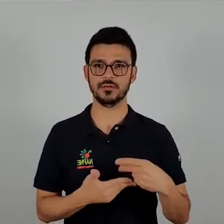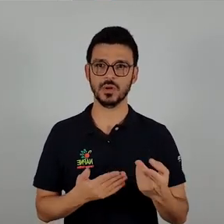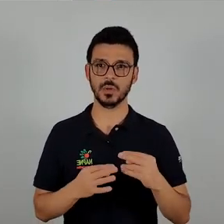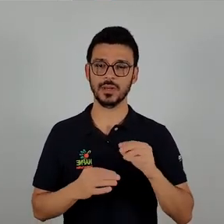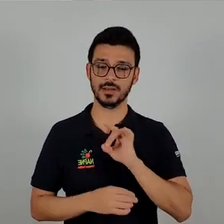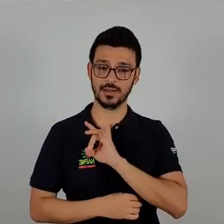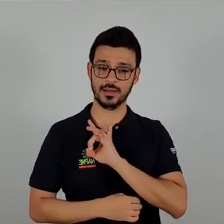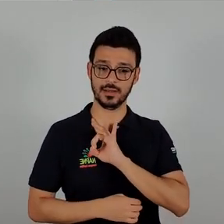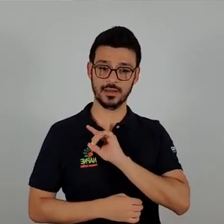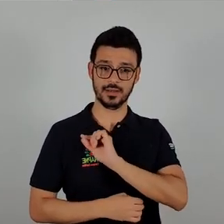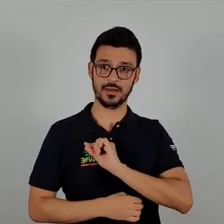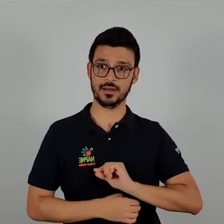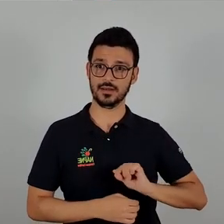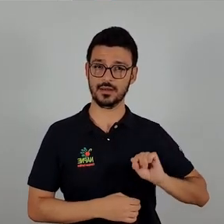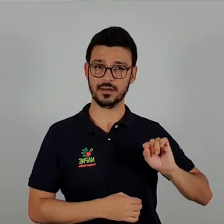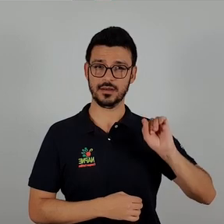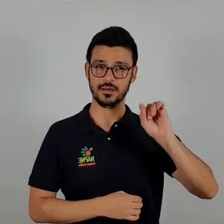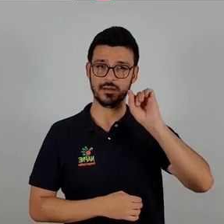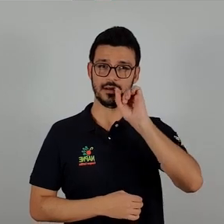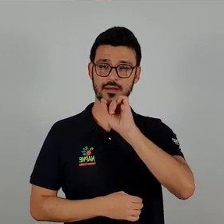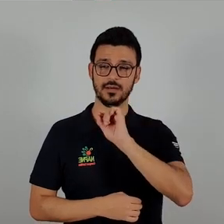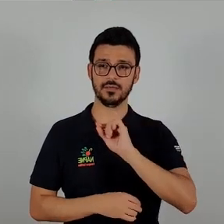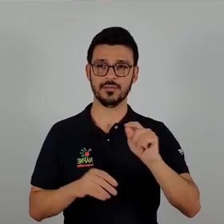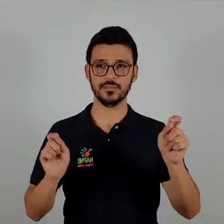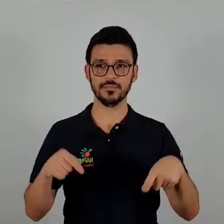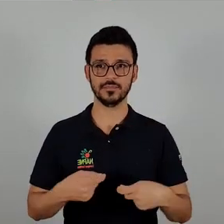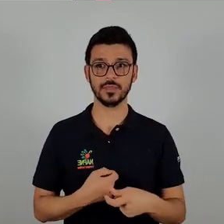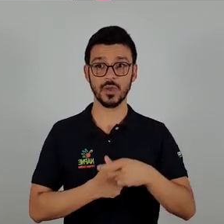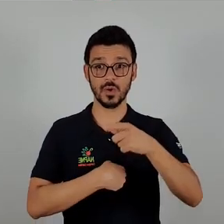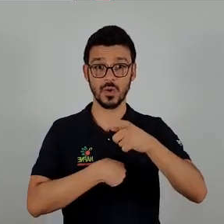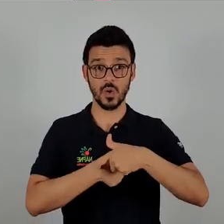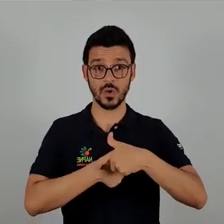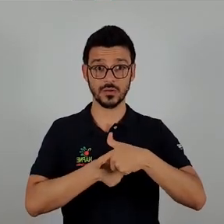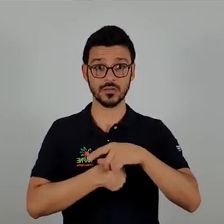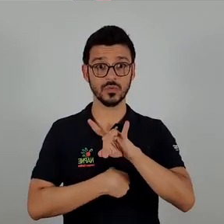5 movimentos, um pouco mais didático para vocês também.